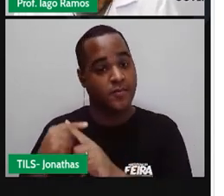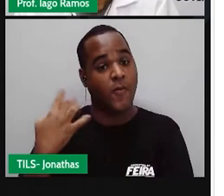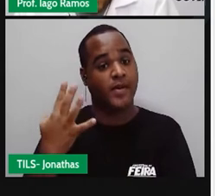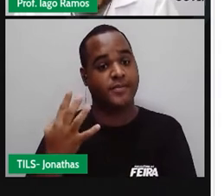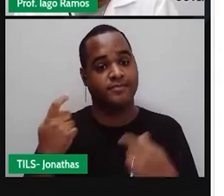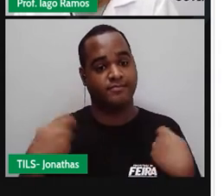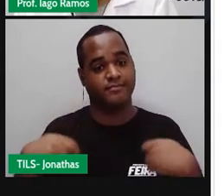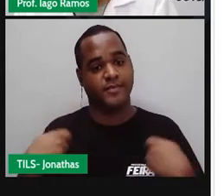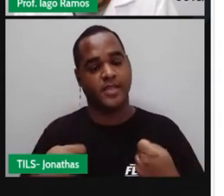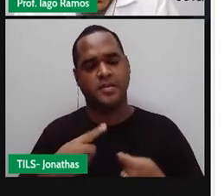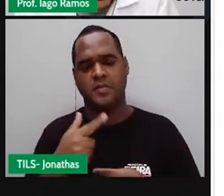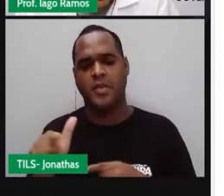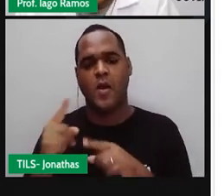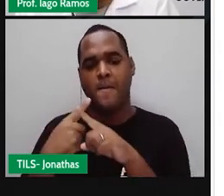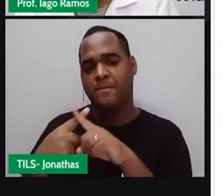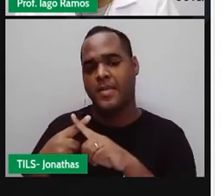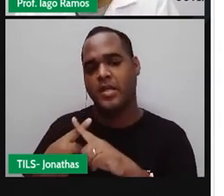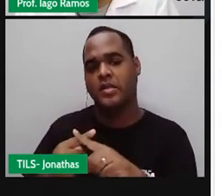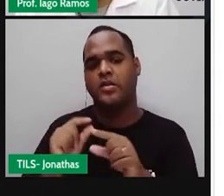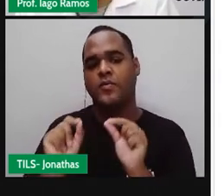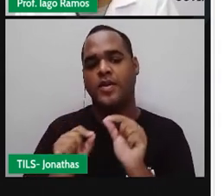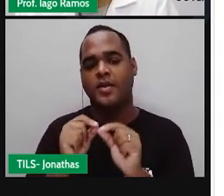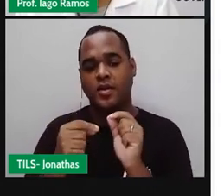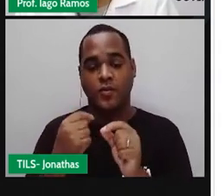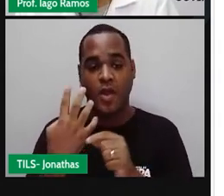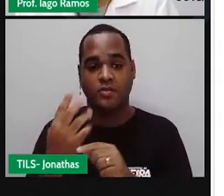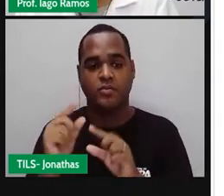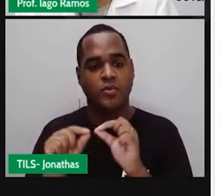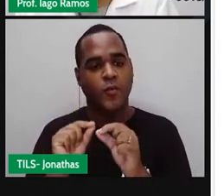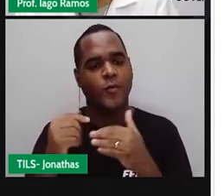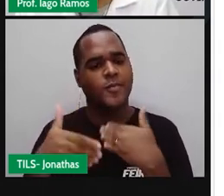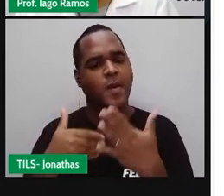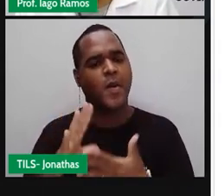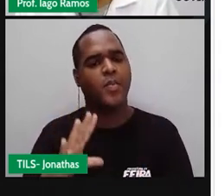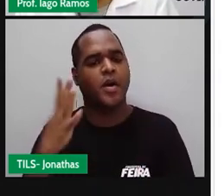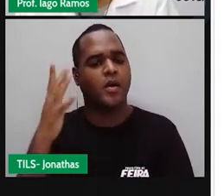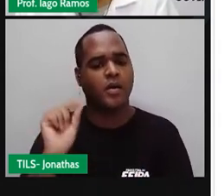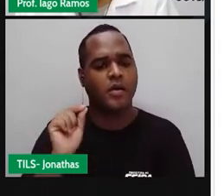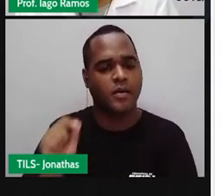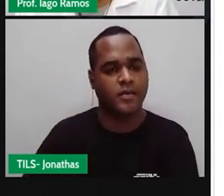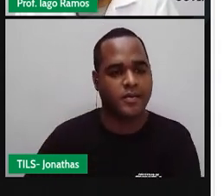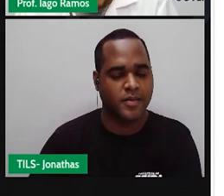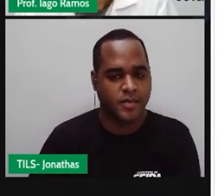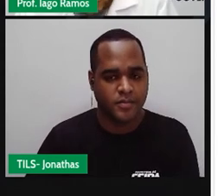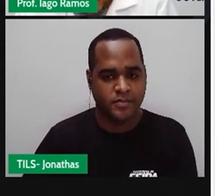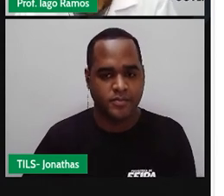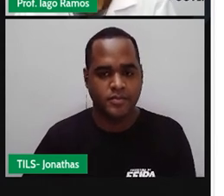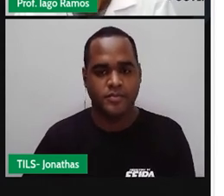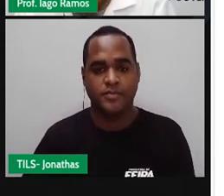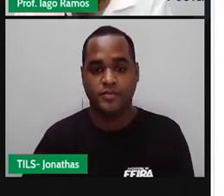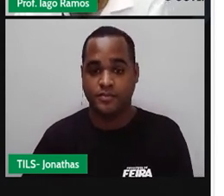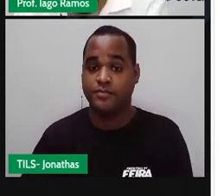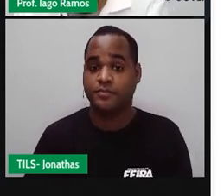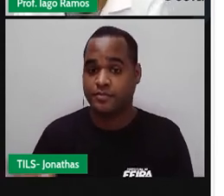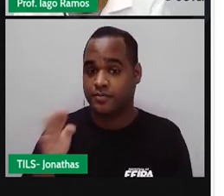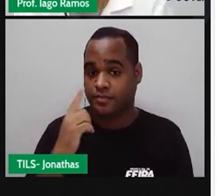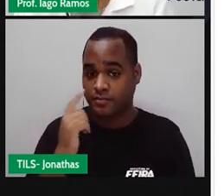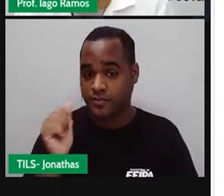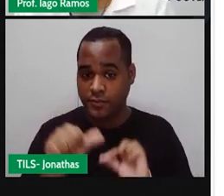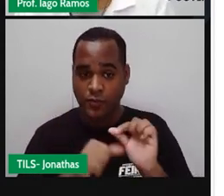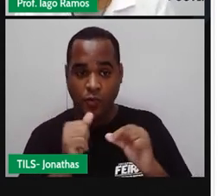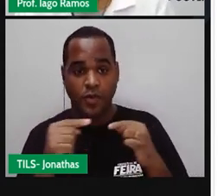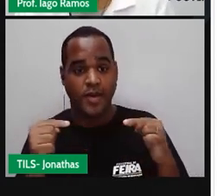seu multiplicar por quatro o que é que acontece se multiplicou em baixo Lembra de